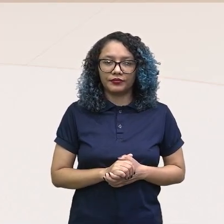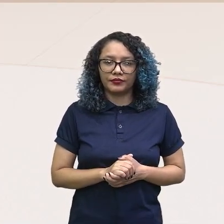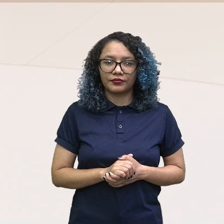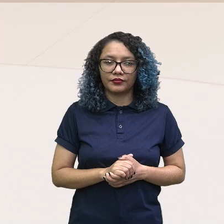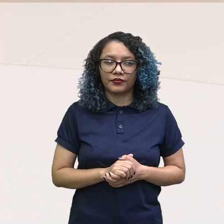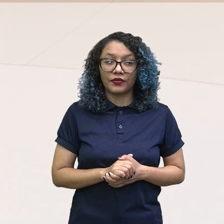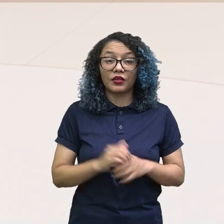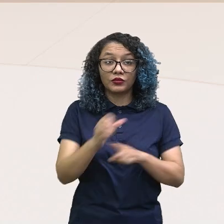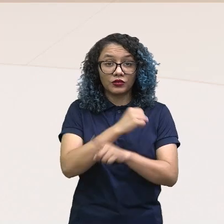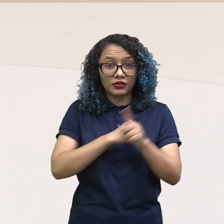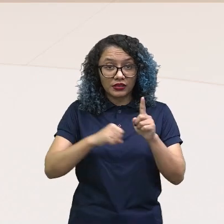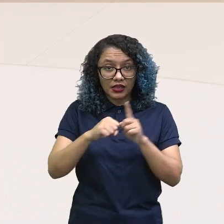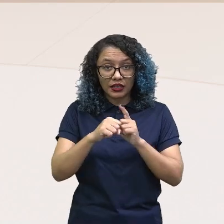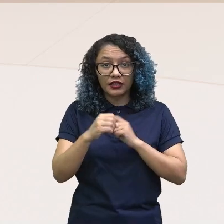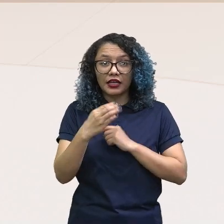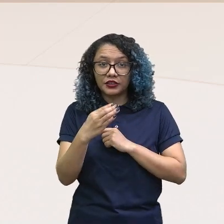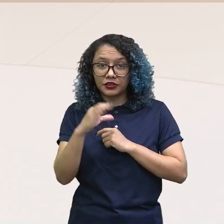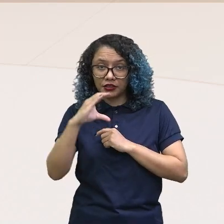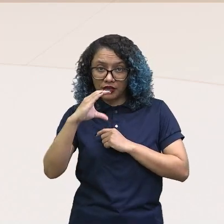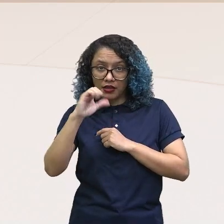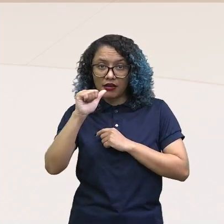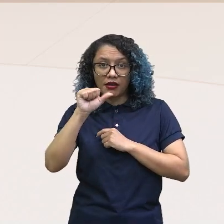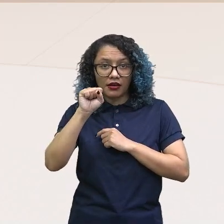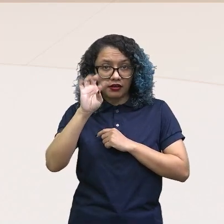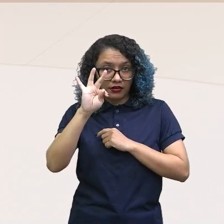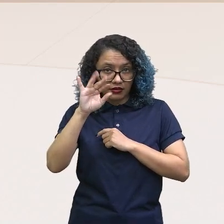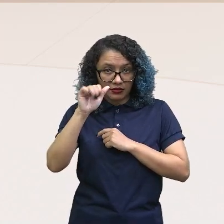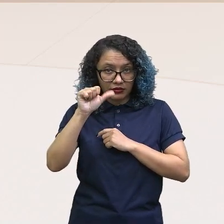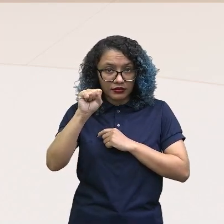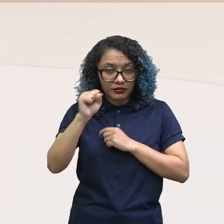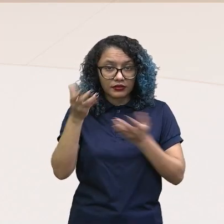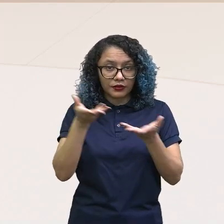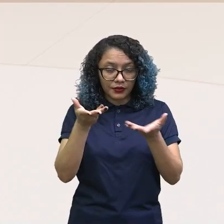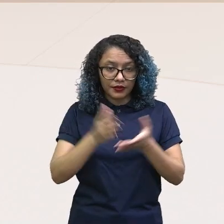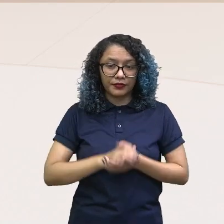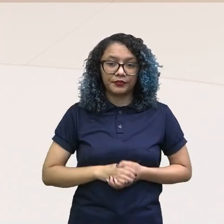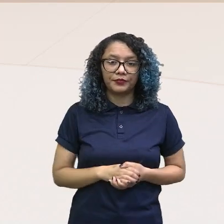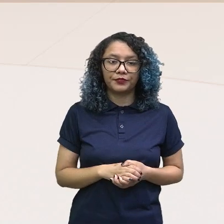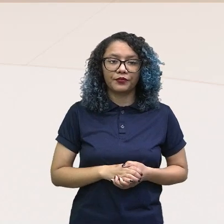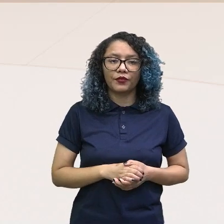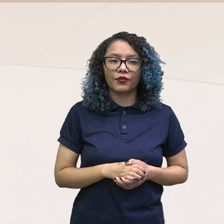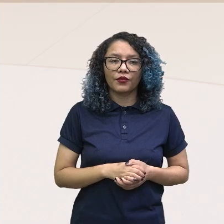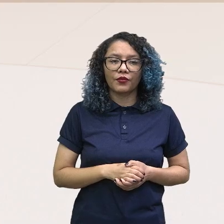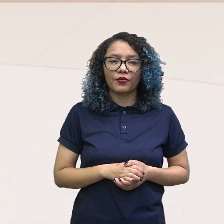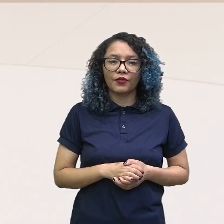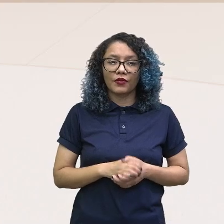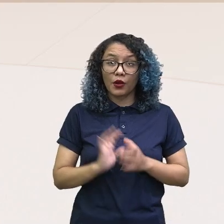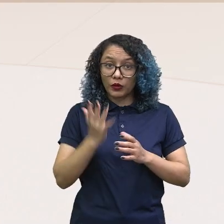de castas, né, que se deu aí, como nós falamos para vocês, na Índia,